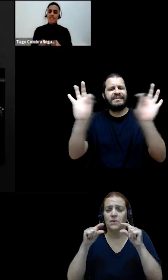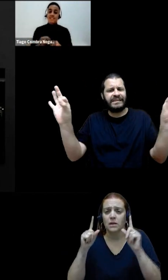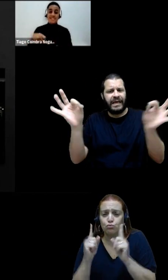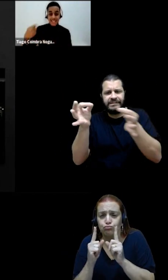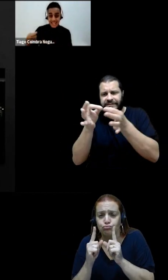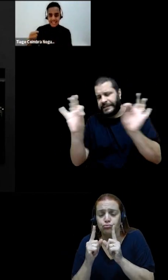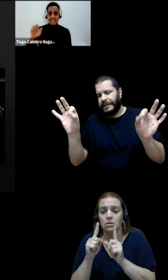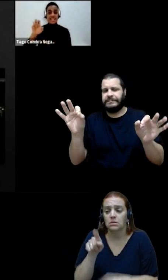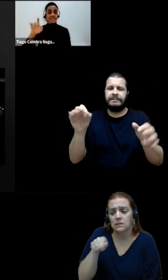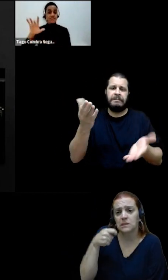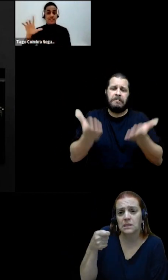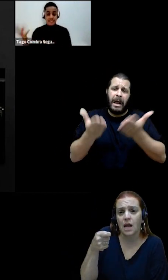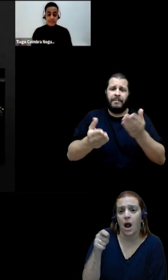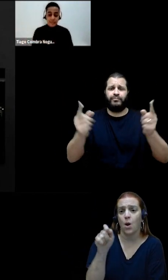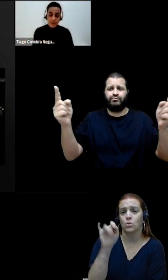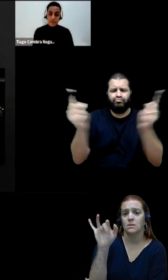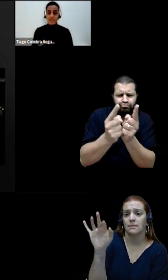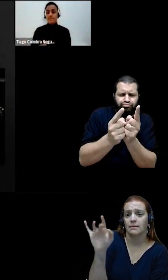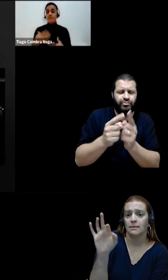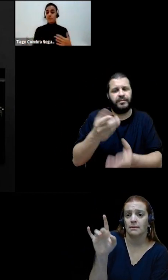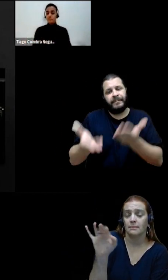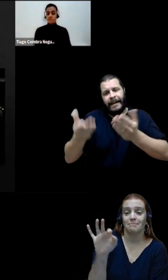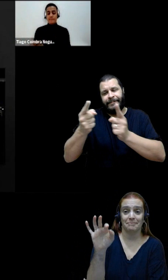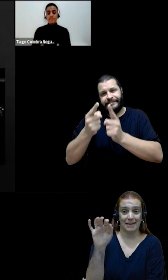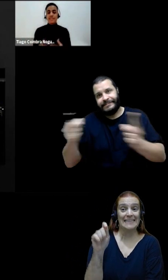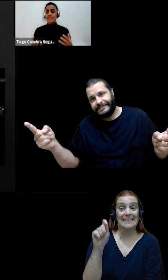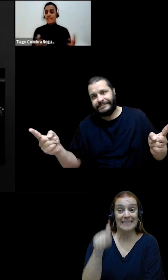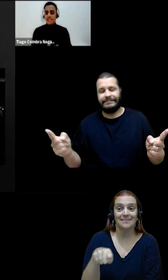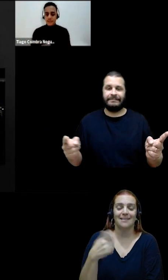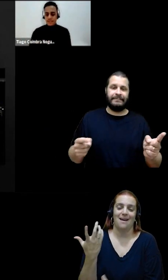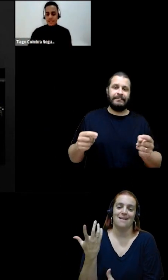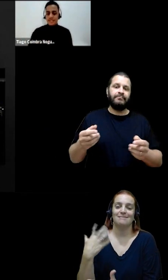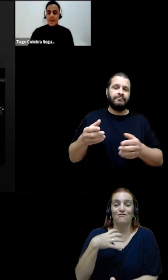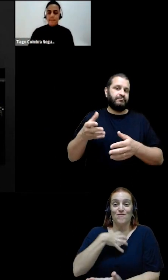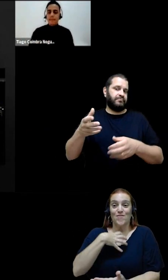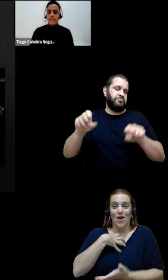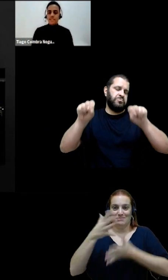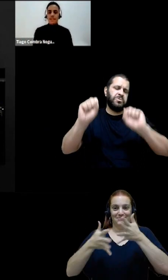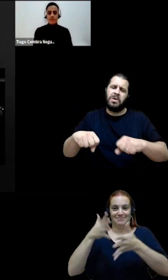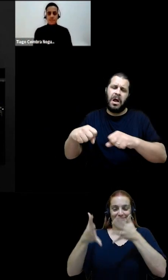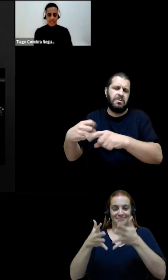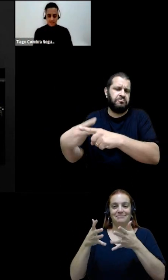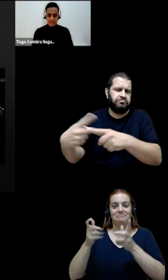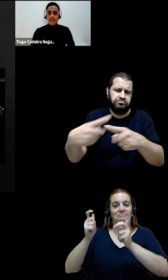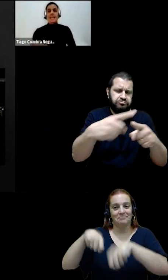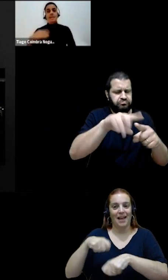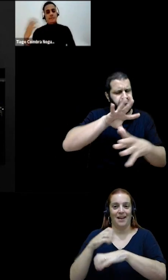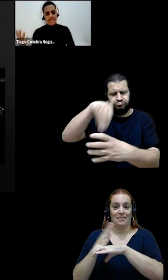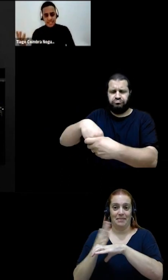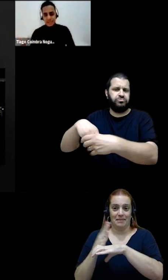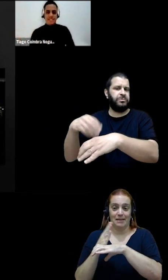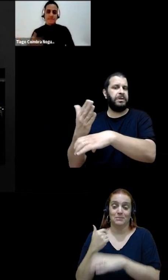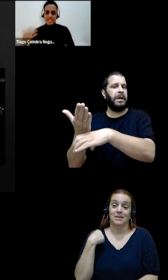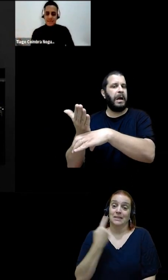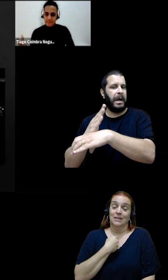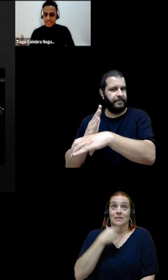às vezes sinais, às vezes soletração manual, que são recursos que a modalidade em língua de sinais permite aos intérpretes. Eu